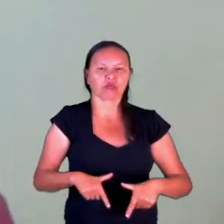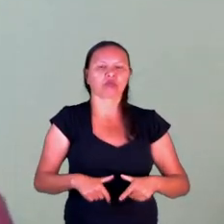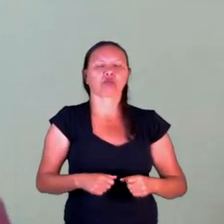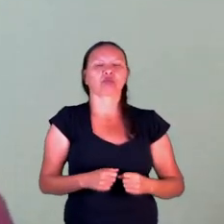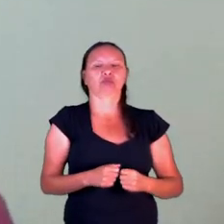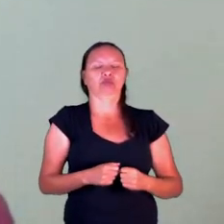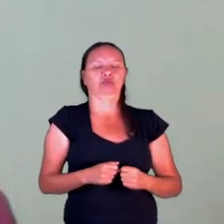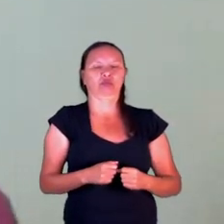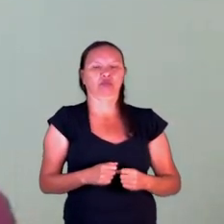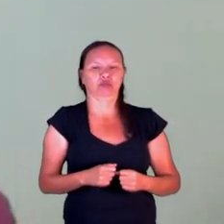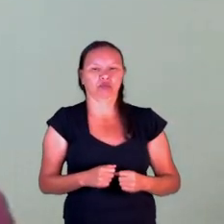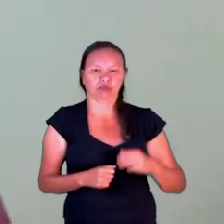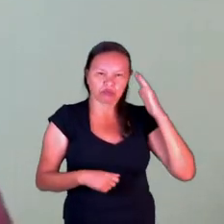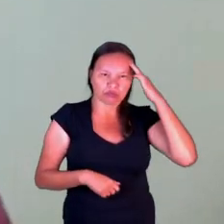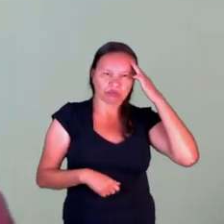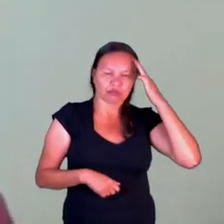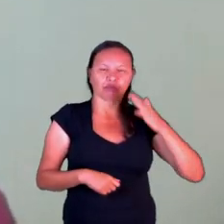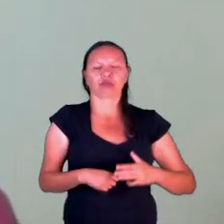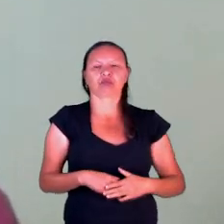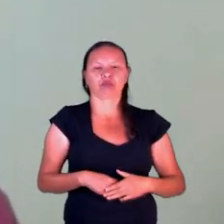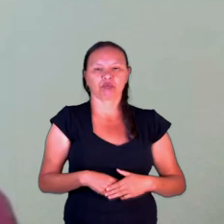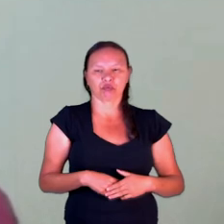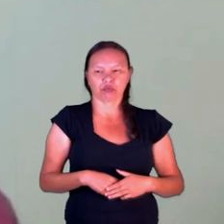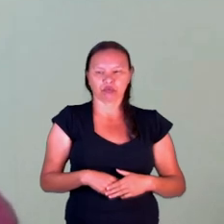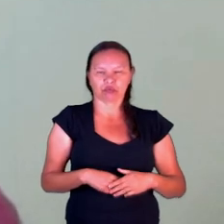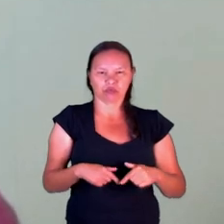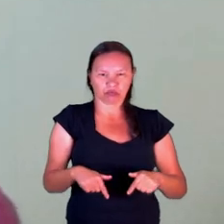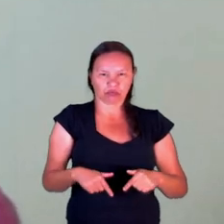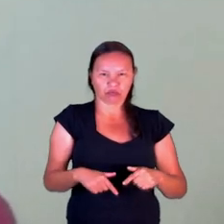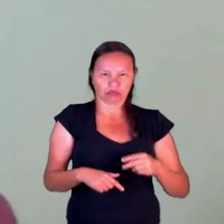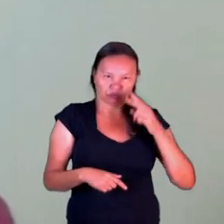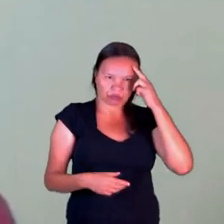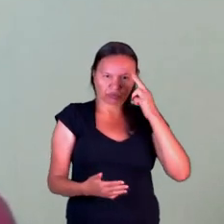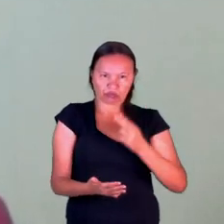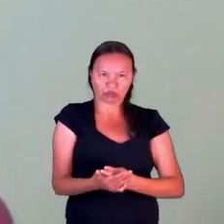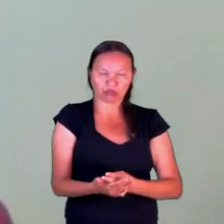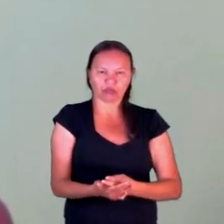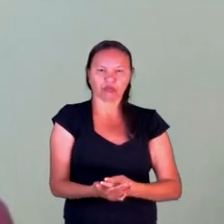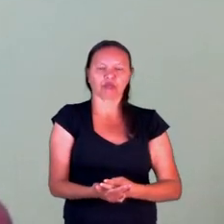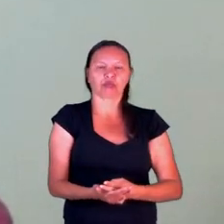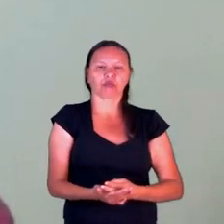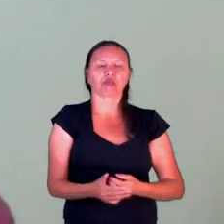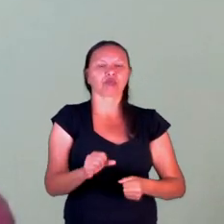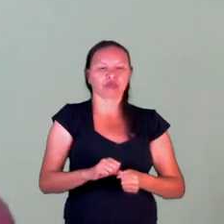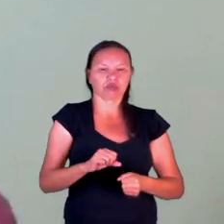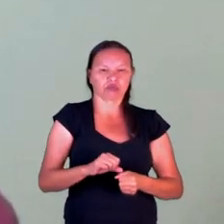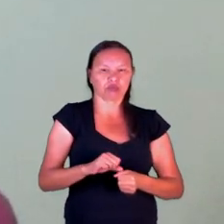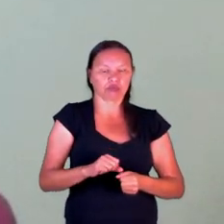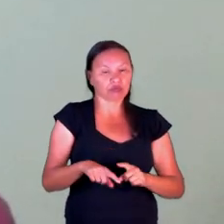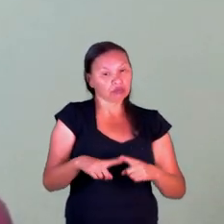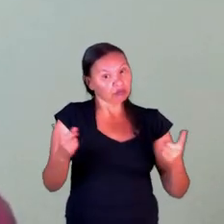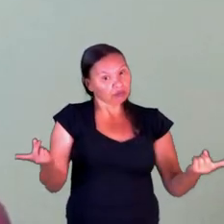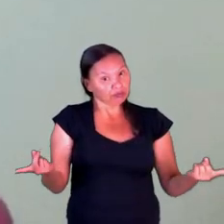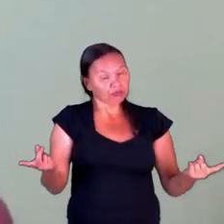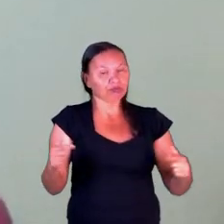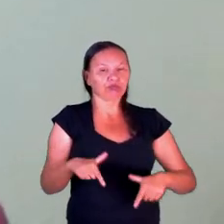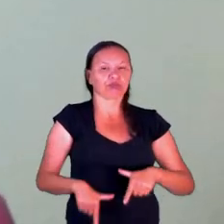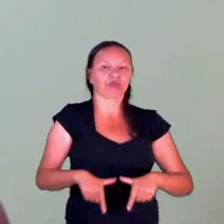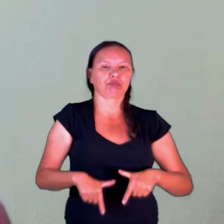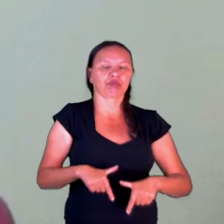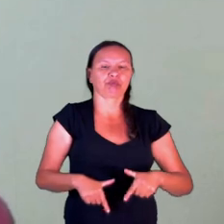sensibilização porque o gestor normalmente aquilo que não é obrigatório ele tende muito a não fazer mas o trabalho de